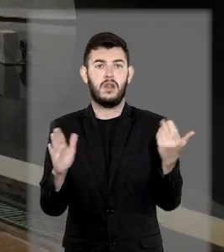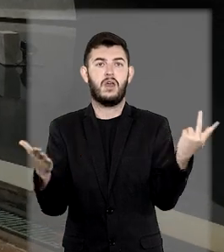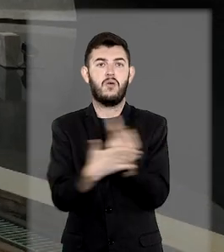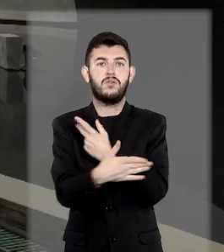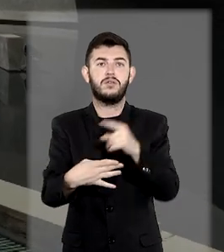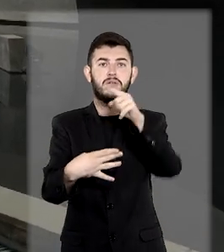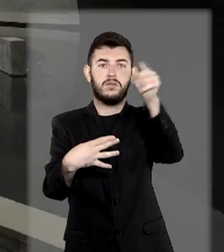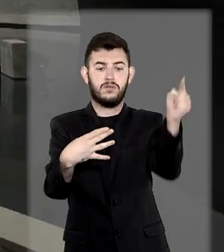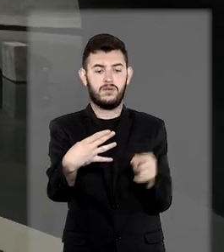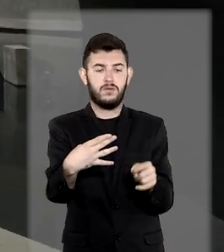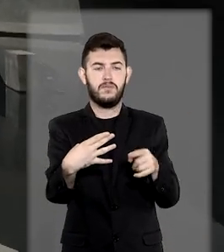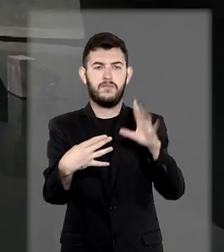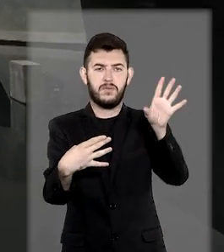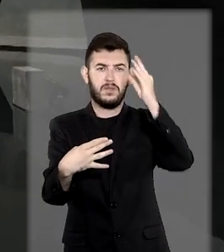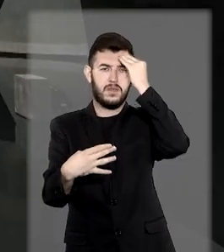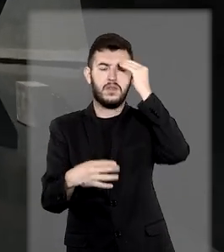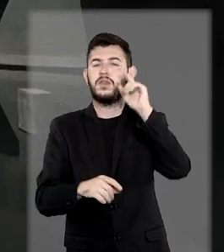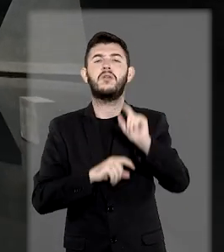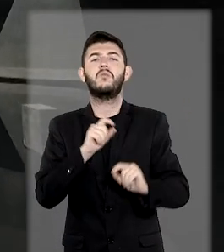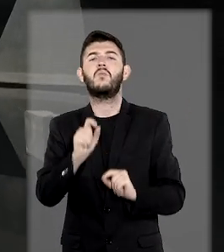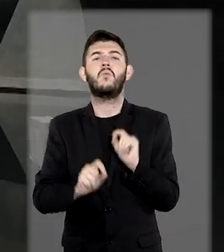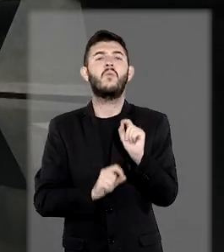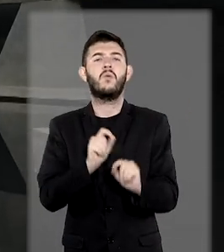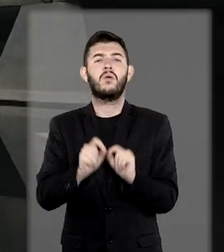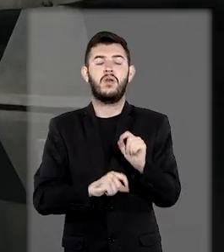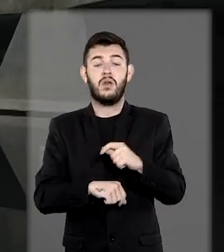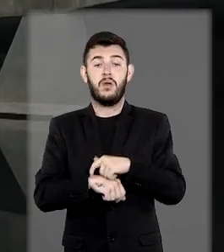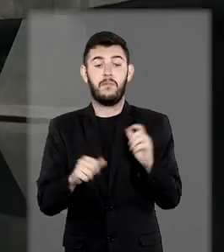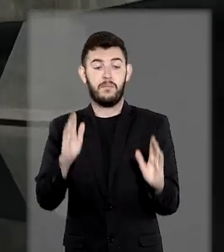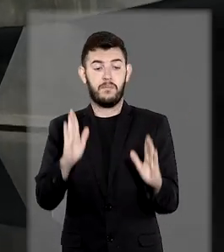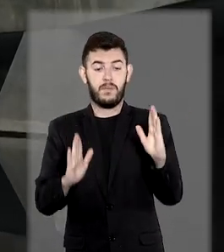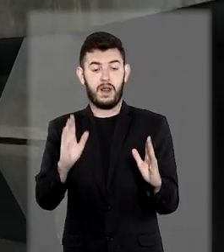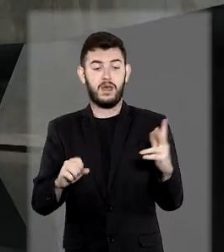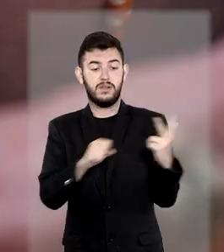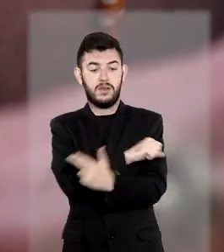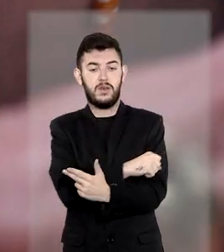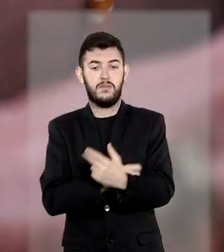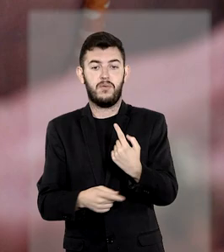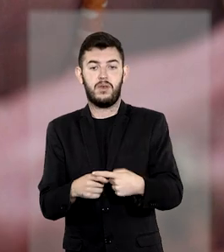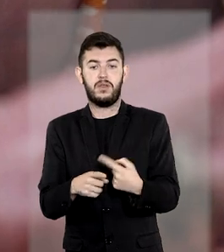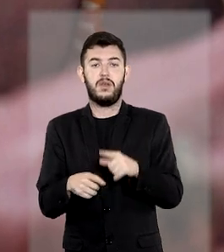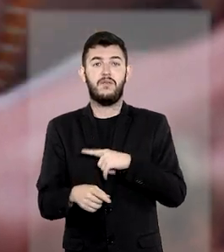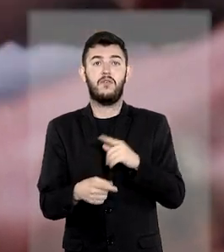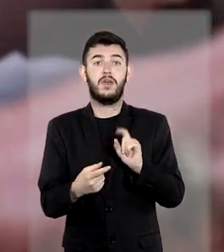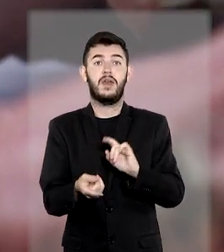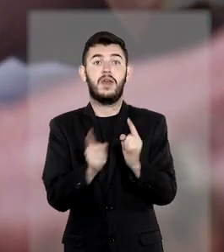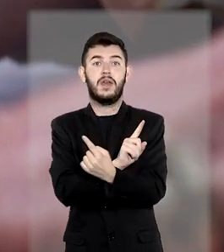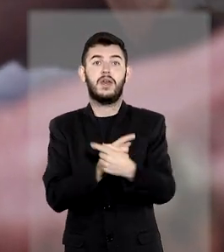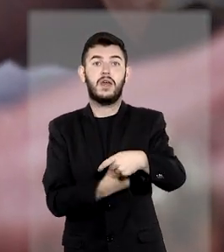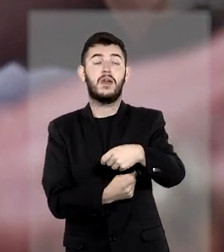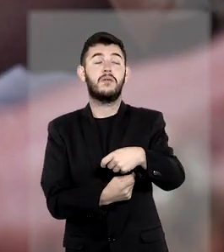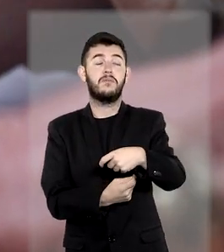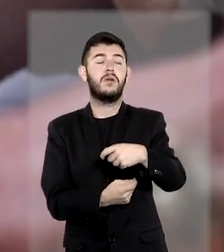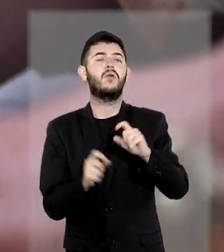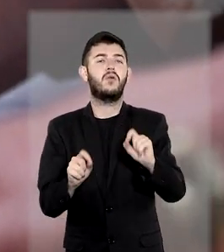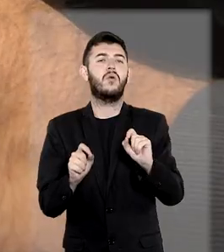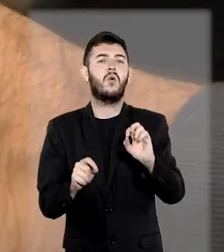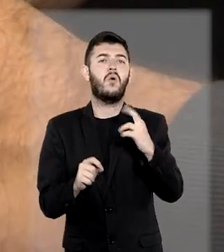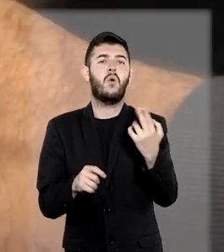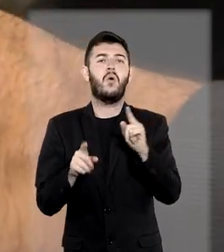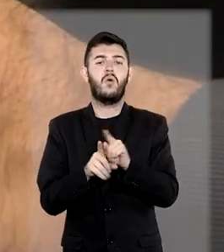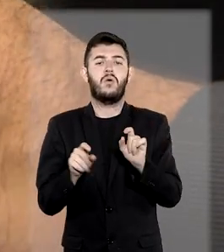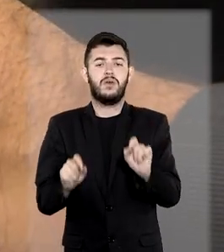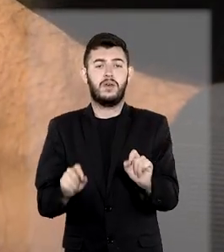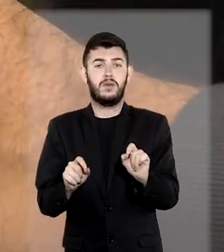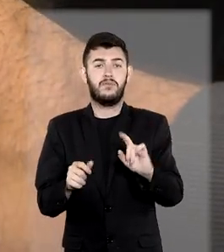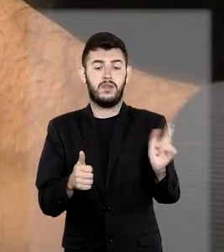primeira instância por se entender que houve mais de uma interrupção do prazo pelo protesto cambial e pelo ajuizamento por